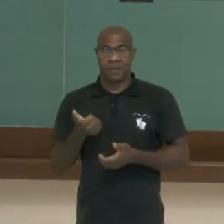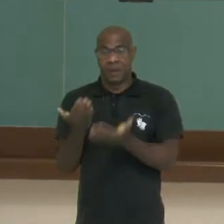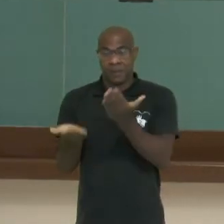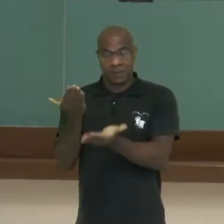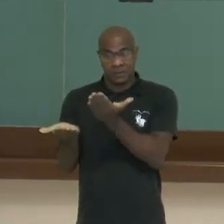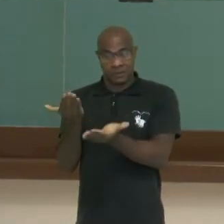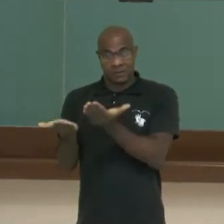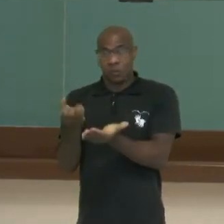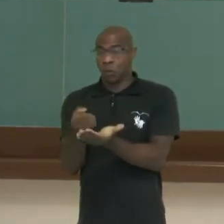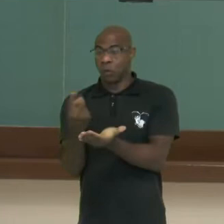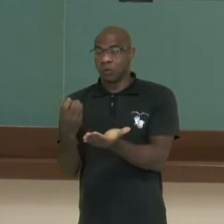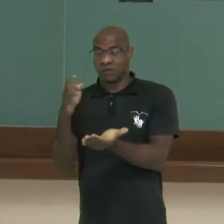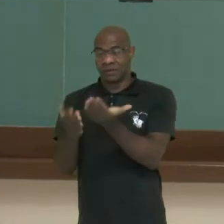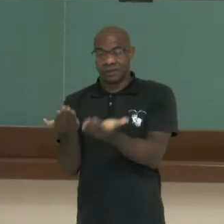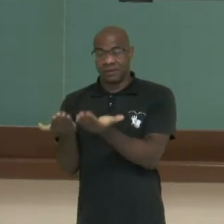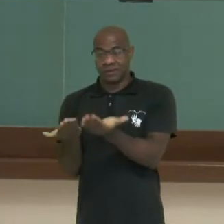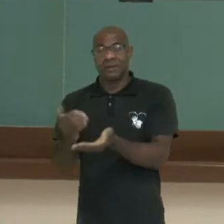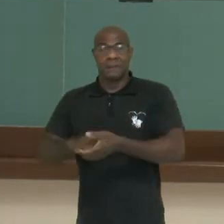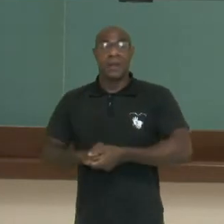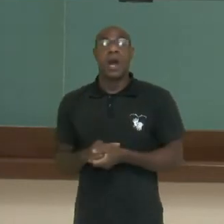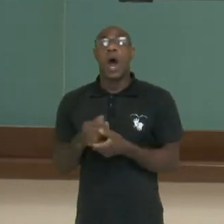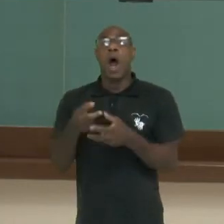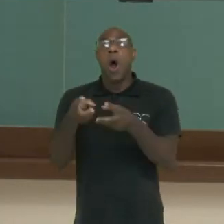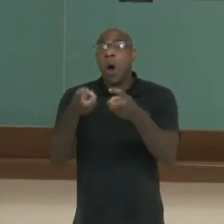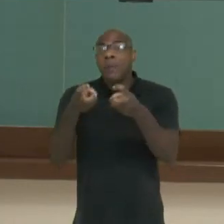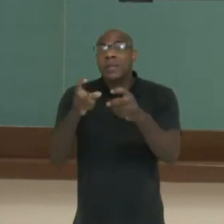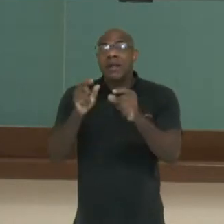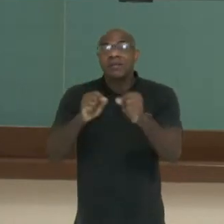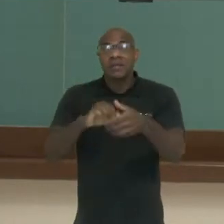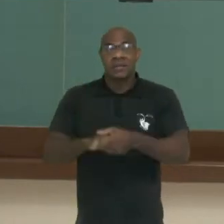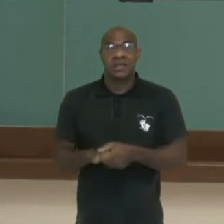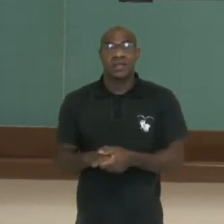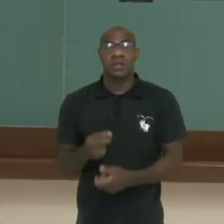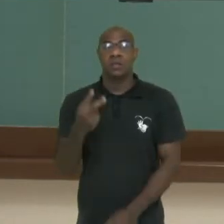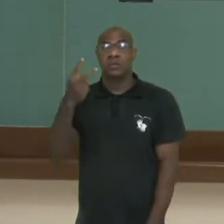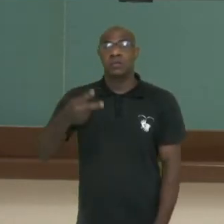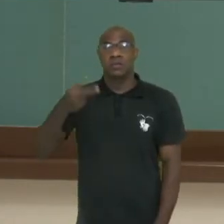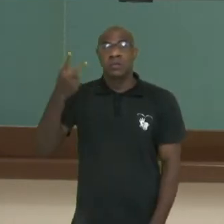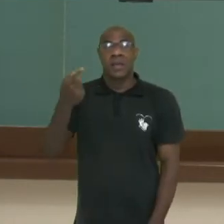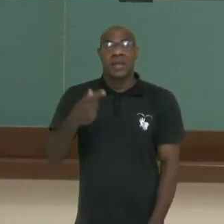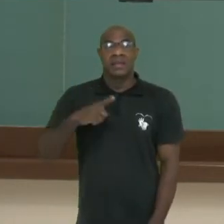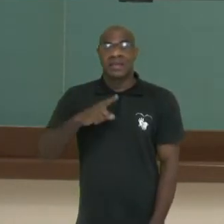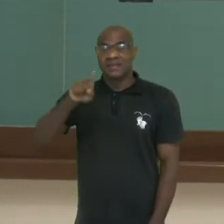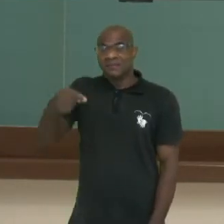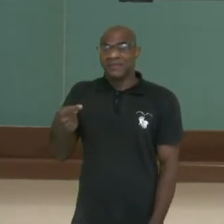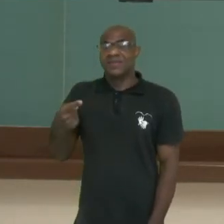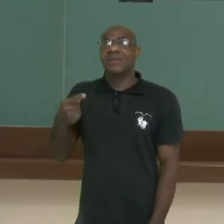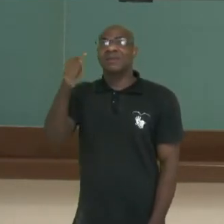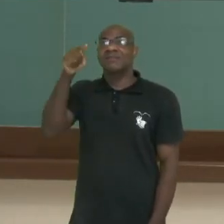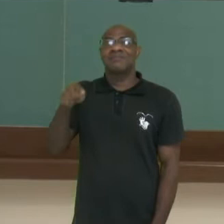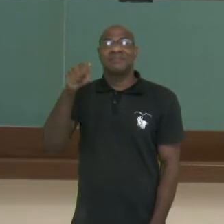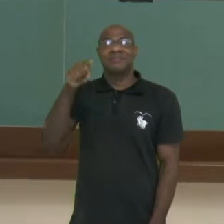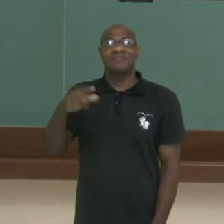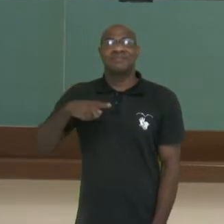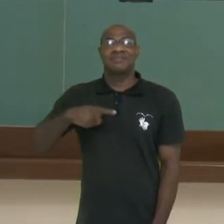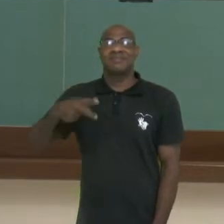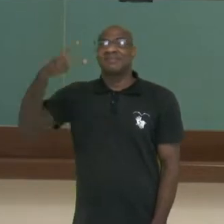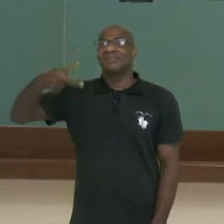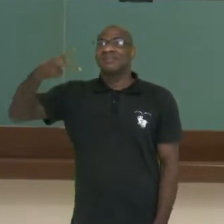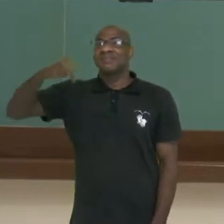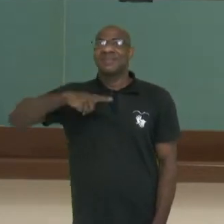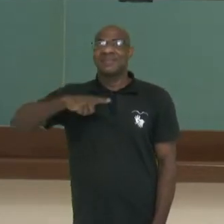Isso é uma forma. Agora, observe que os dois números são números decimais, que esses dois números possuem